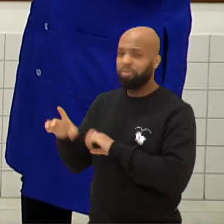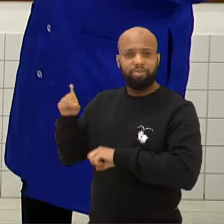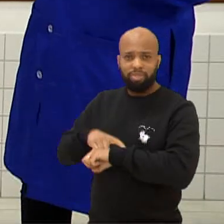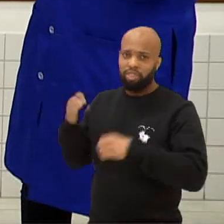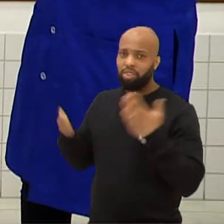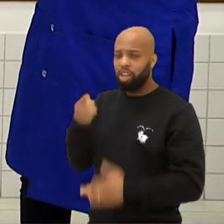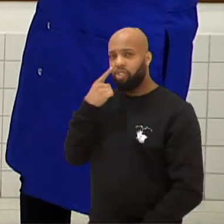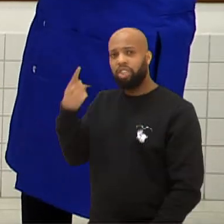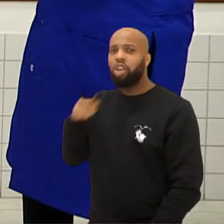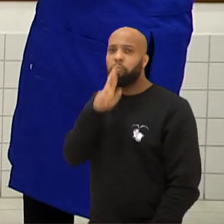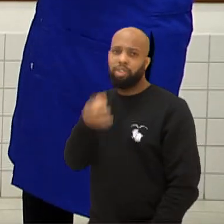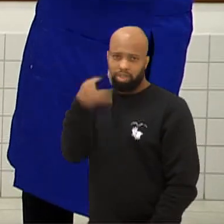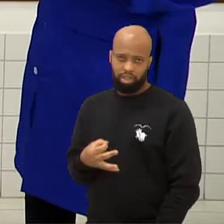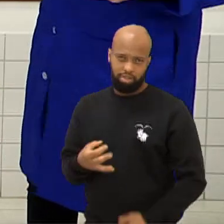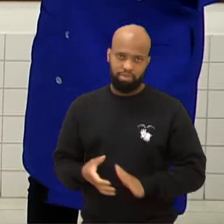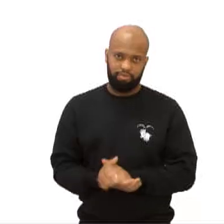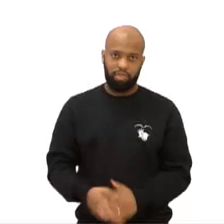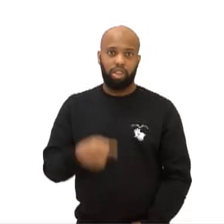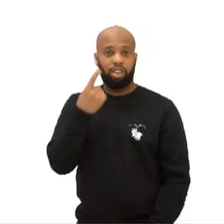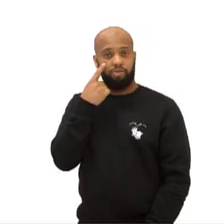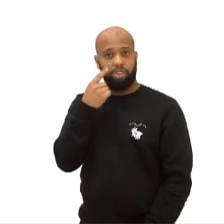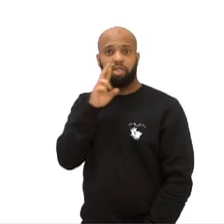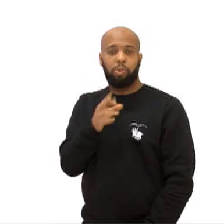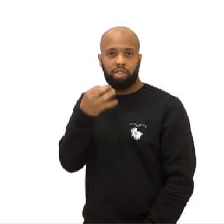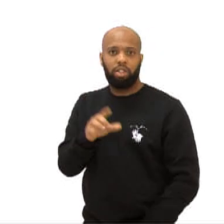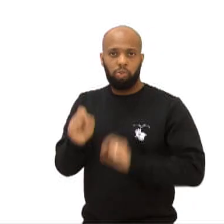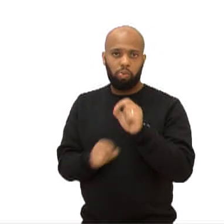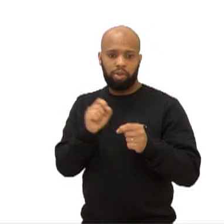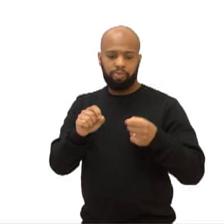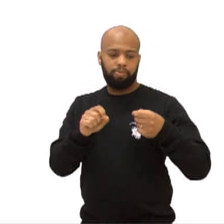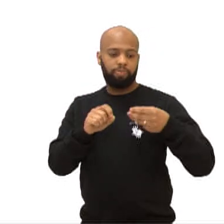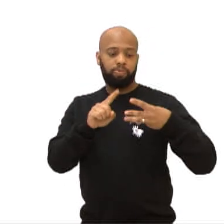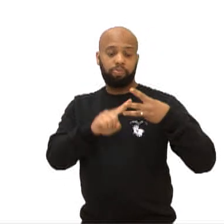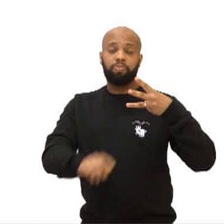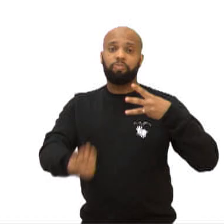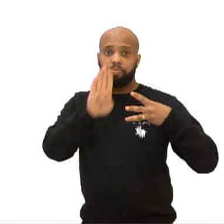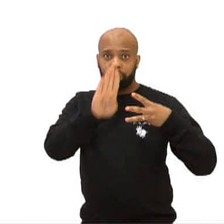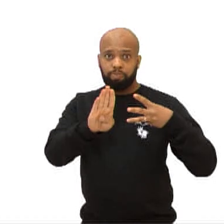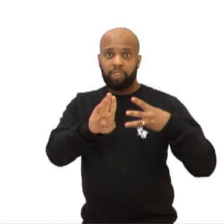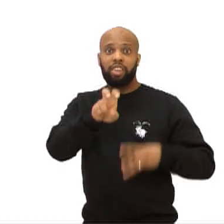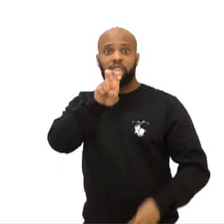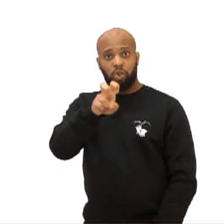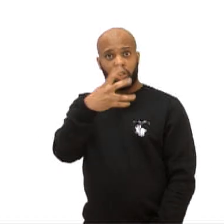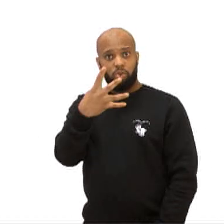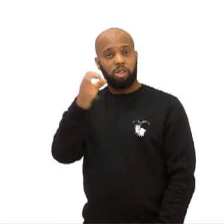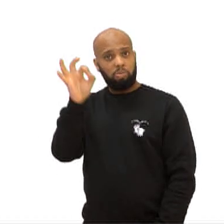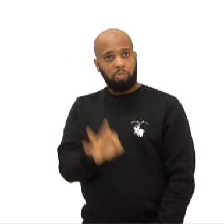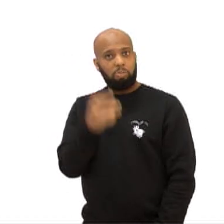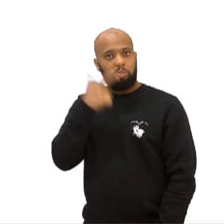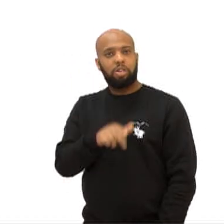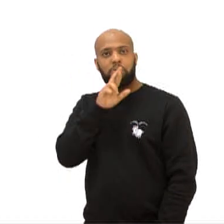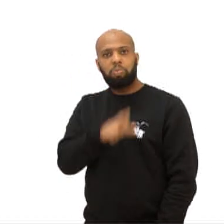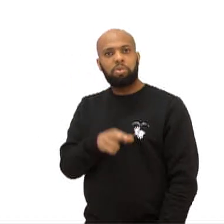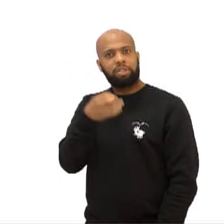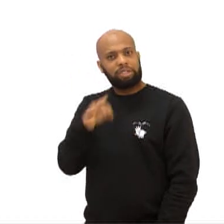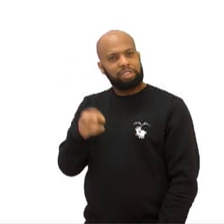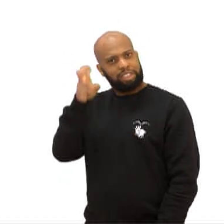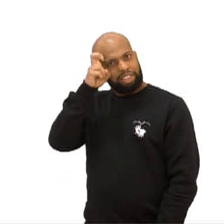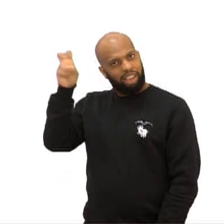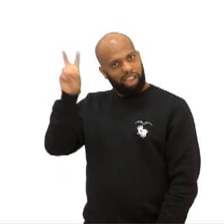para a respostinha. Vamos lá, respostinha letra B. Vamos ver quantos acertaram. 54%, professora, estão espertos.